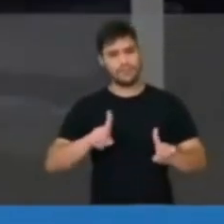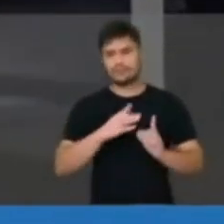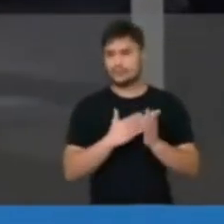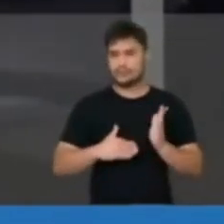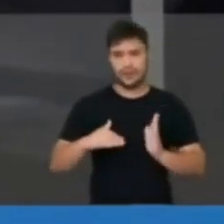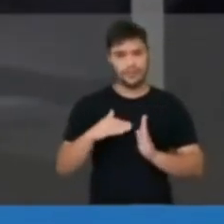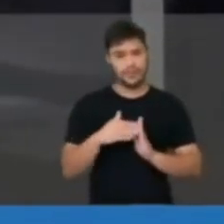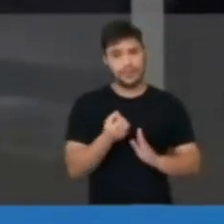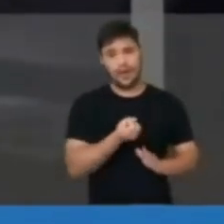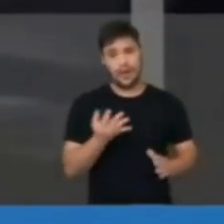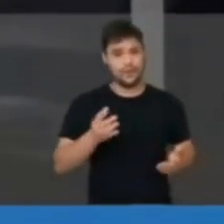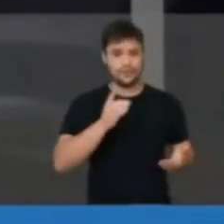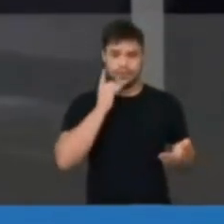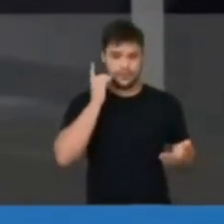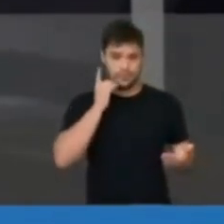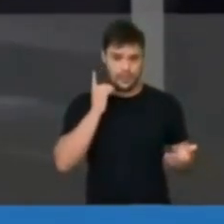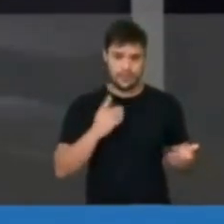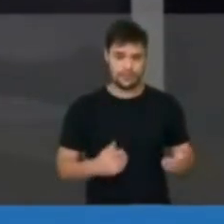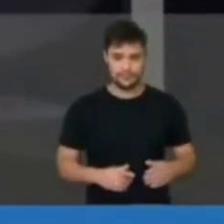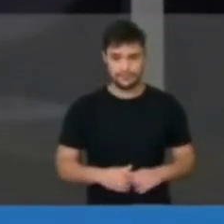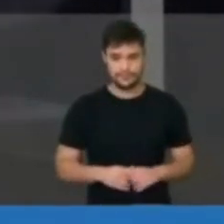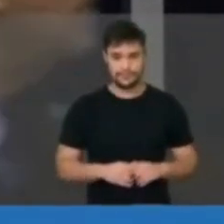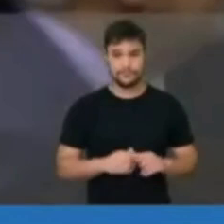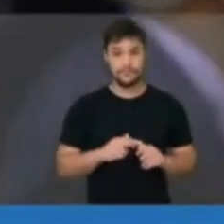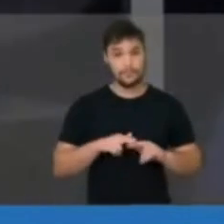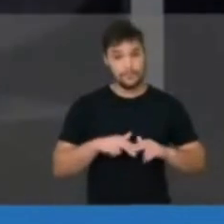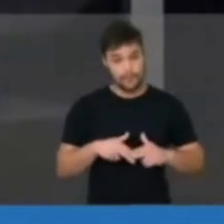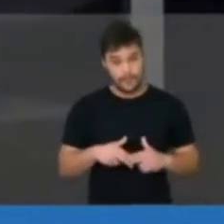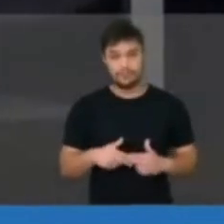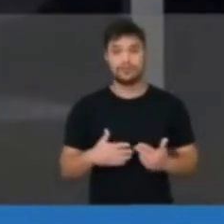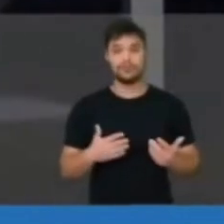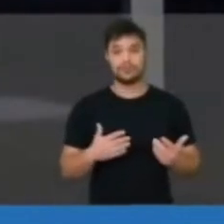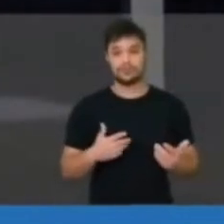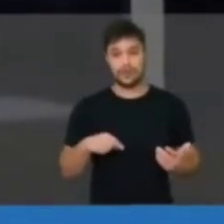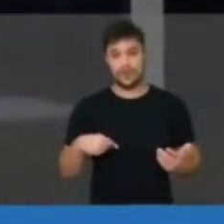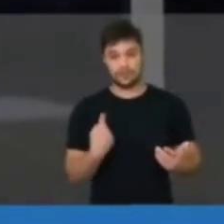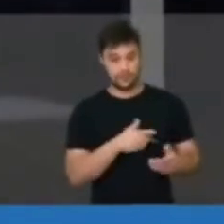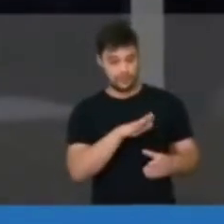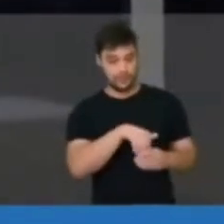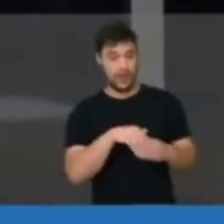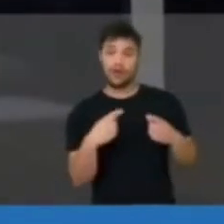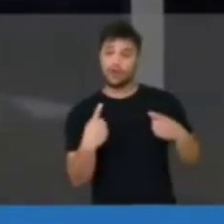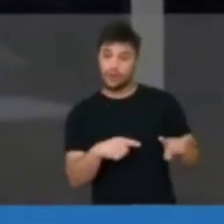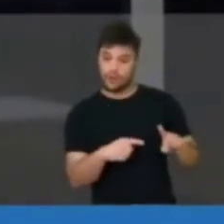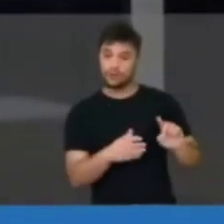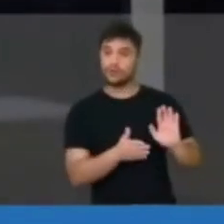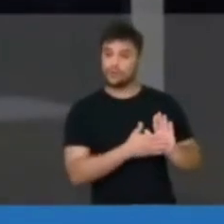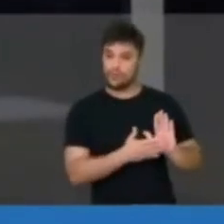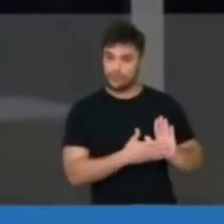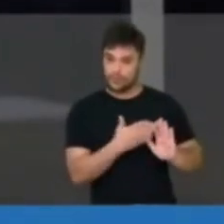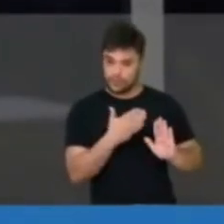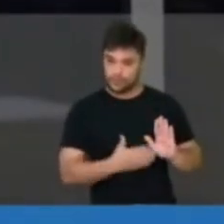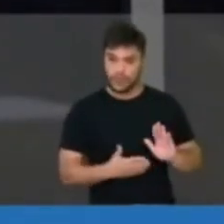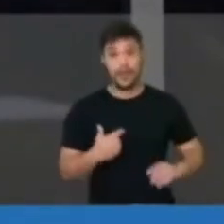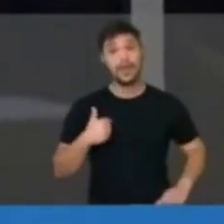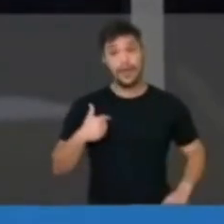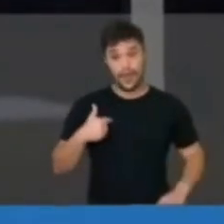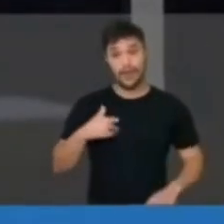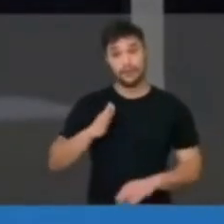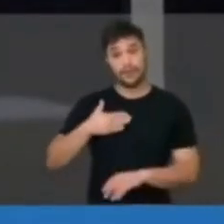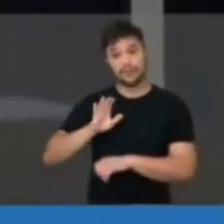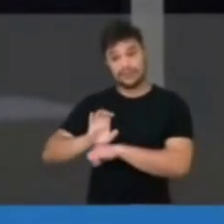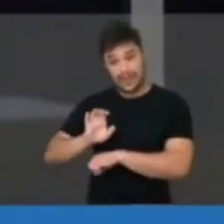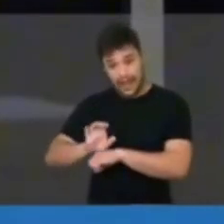o número de deputados. Por isso, presidente, nós vamos votar contra essa matéria. Mesmo eu, que sou de um estado